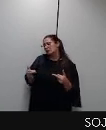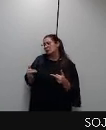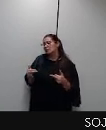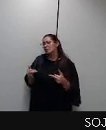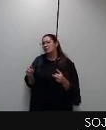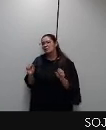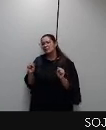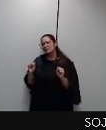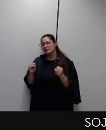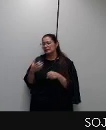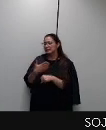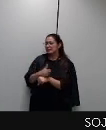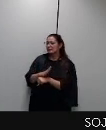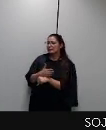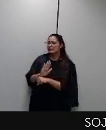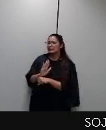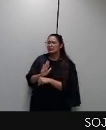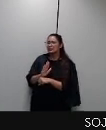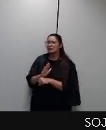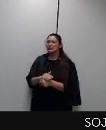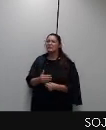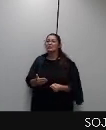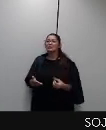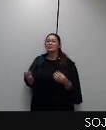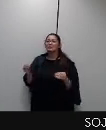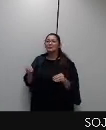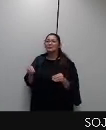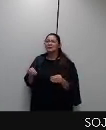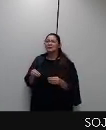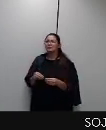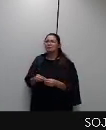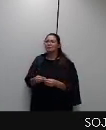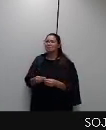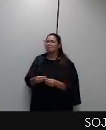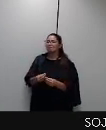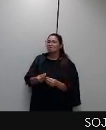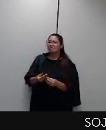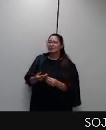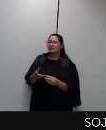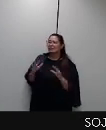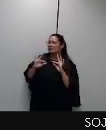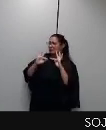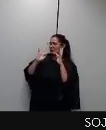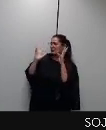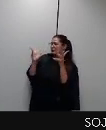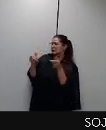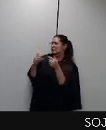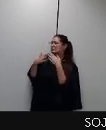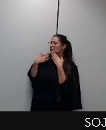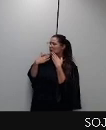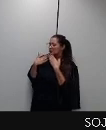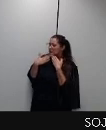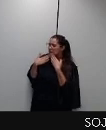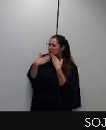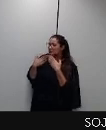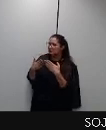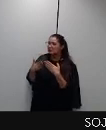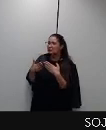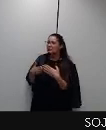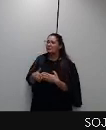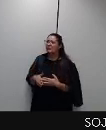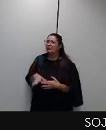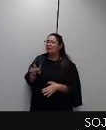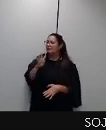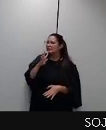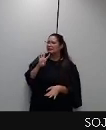praticado com os validade no conhecimento de todo mundo não tinha nada às ocultas